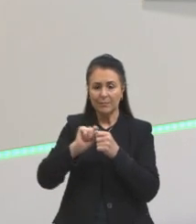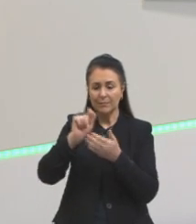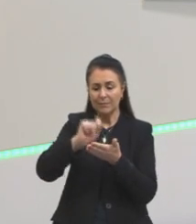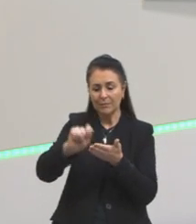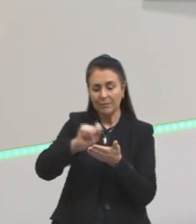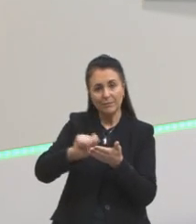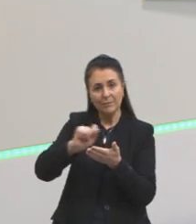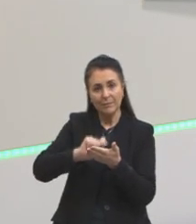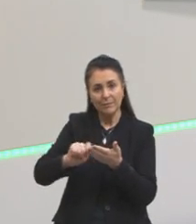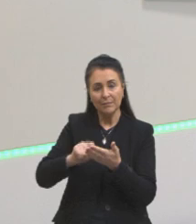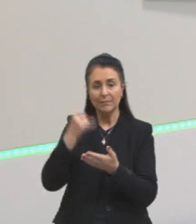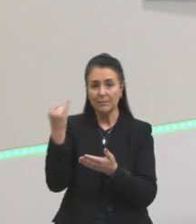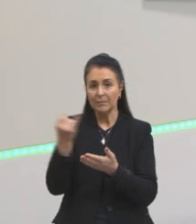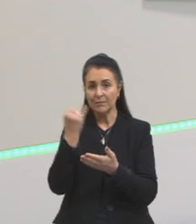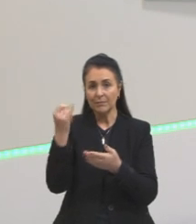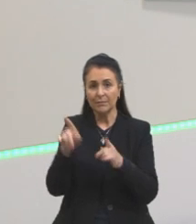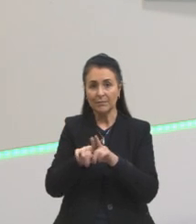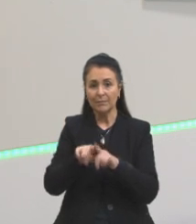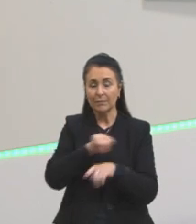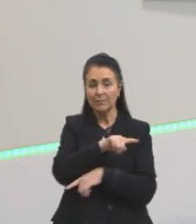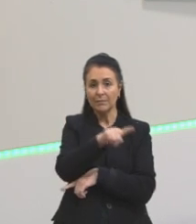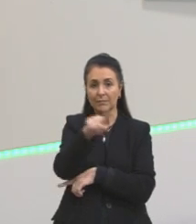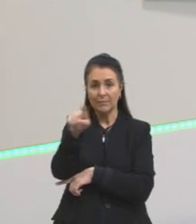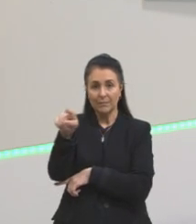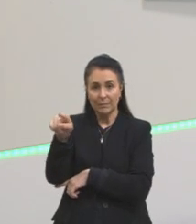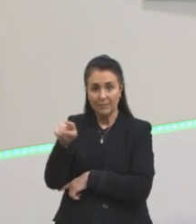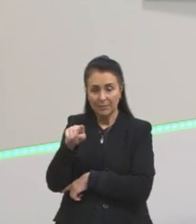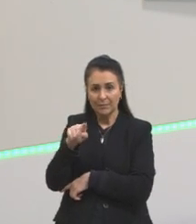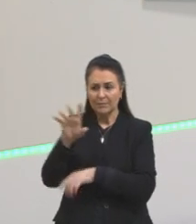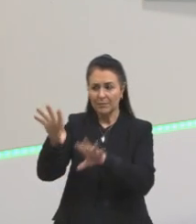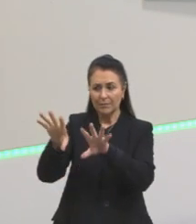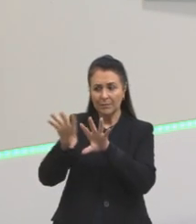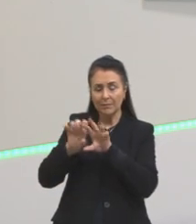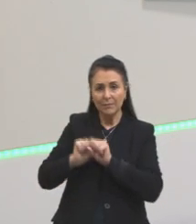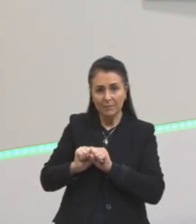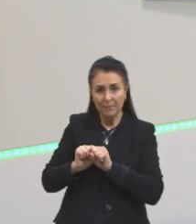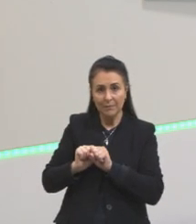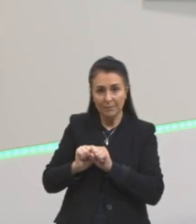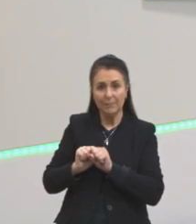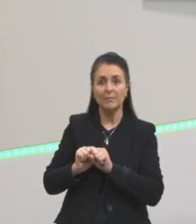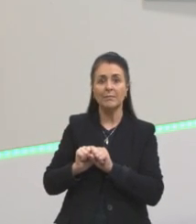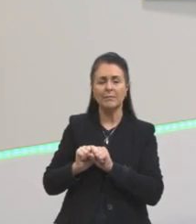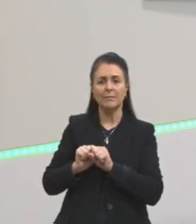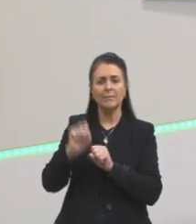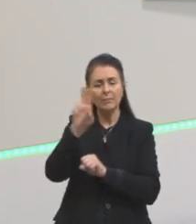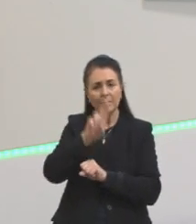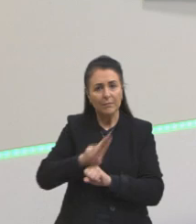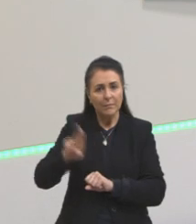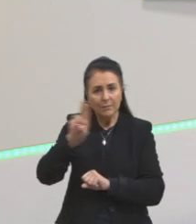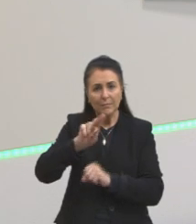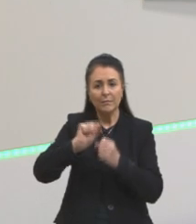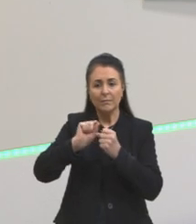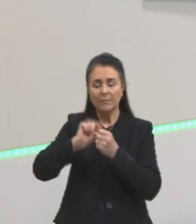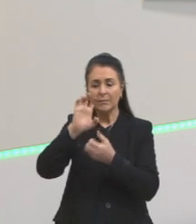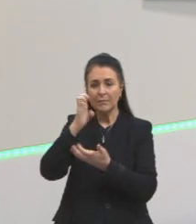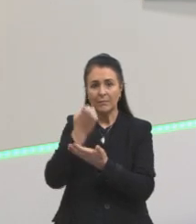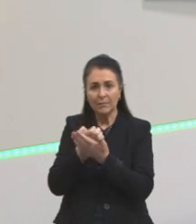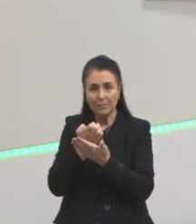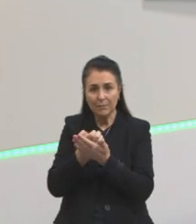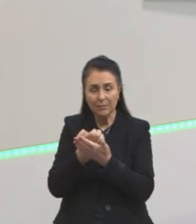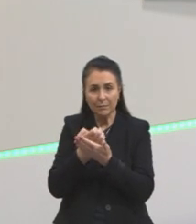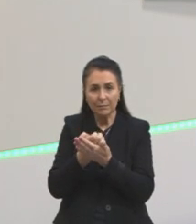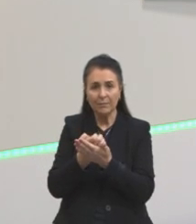anotações e muito importante também que você se e se apropriem certo se instrumentalizem dessas desses